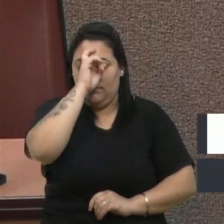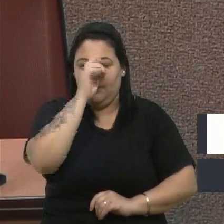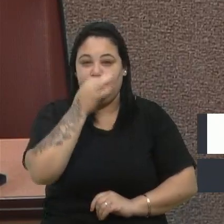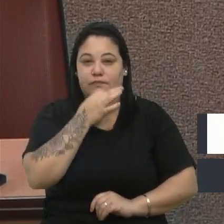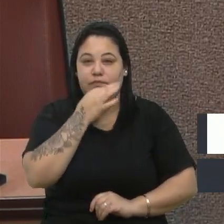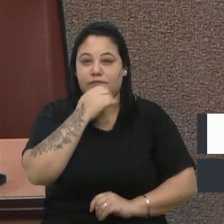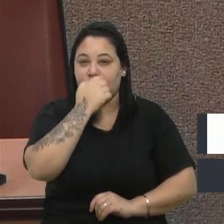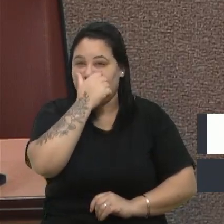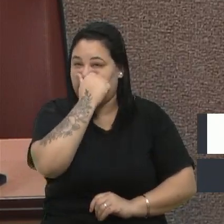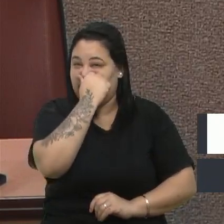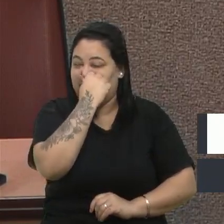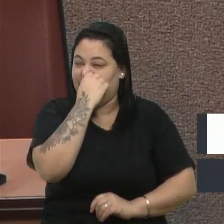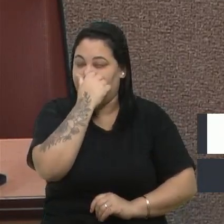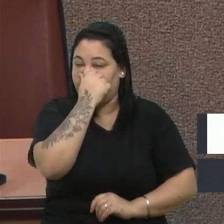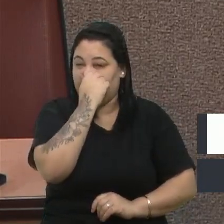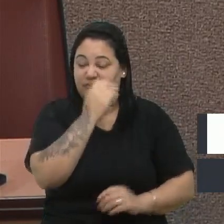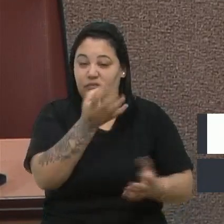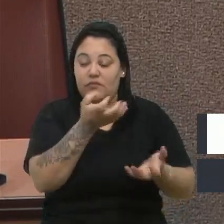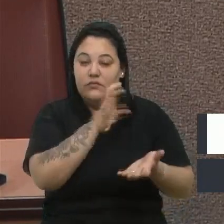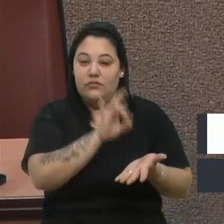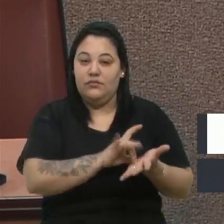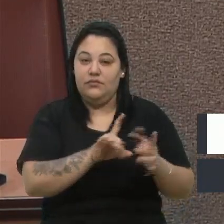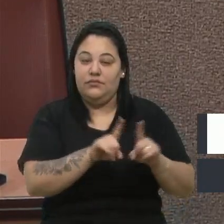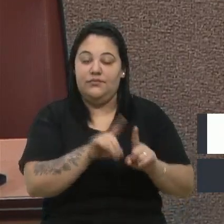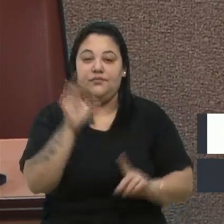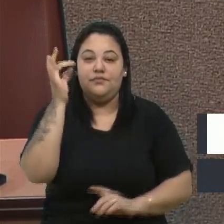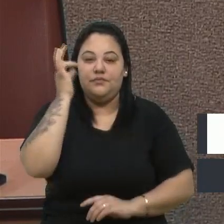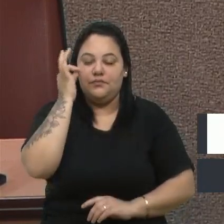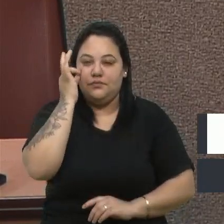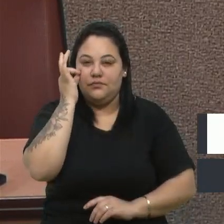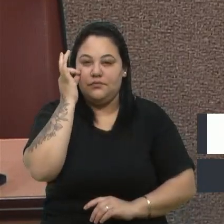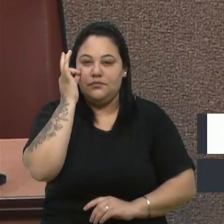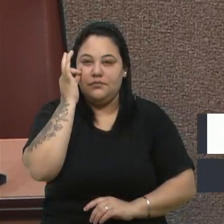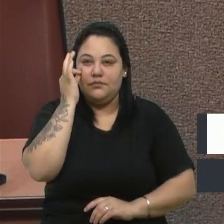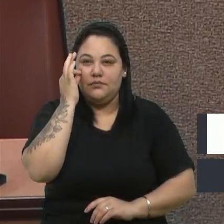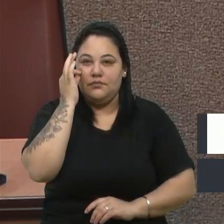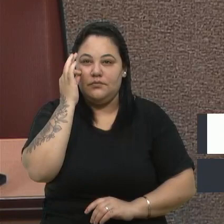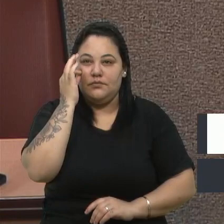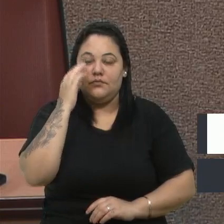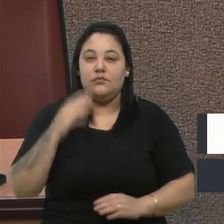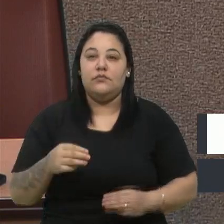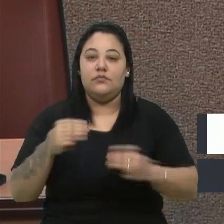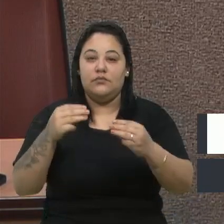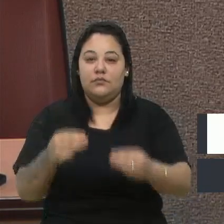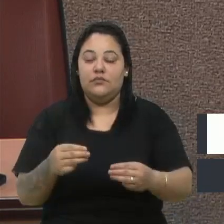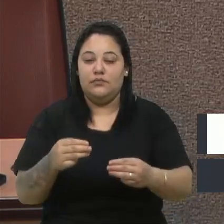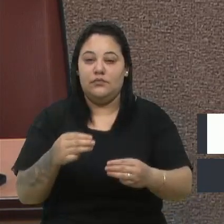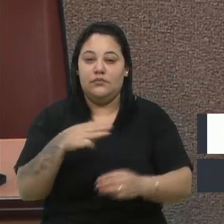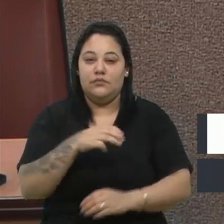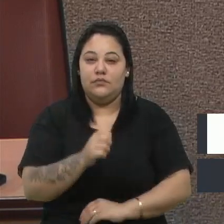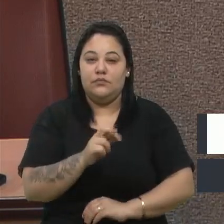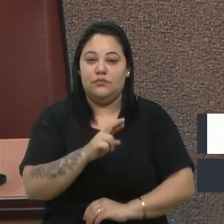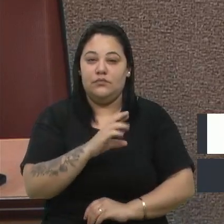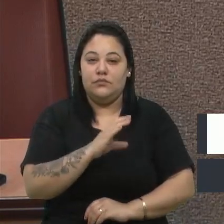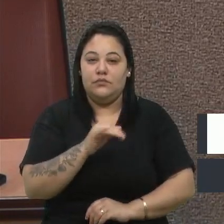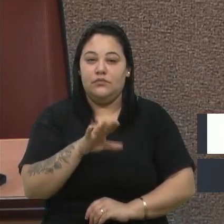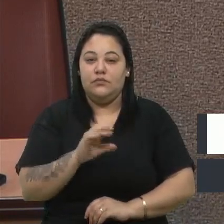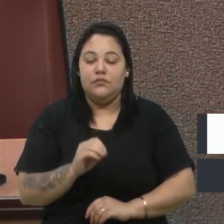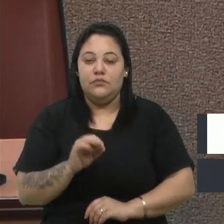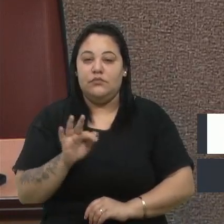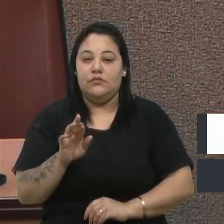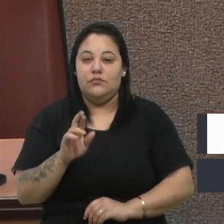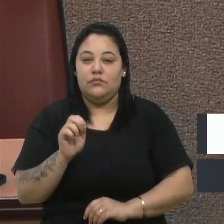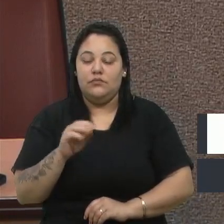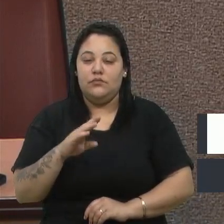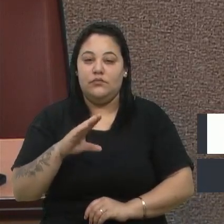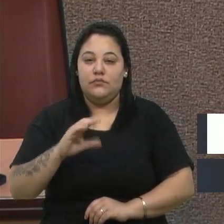Sul. Também registrar, senhor presidente, a presença do ministro Márcio França, ministro colega do